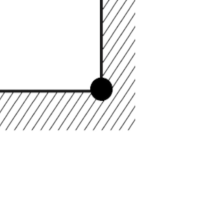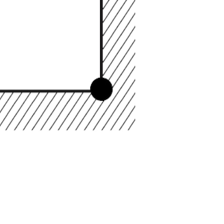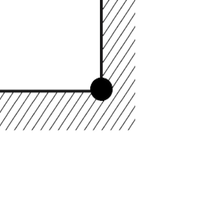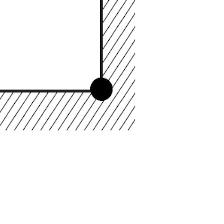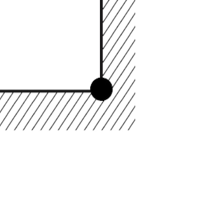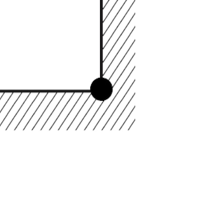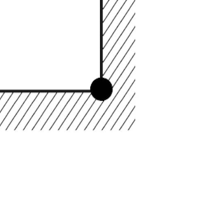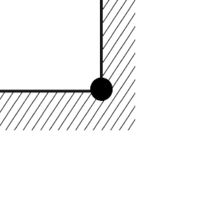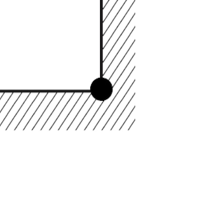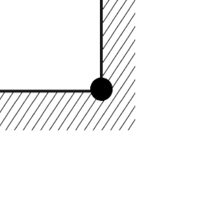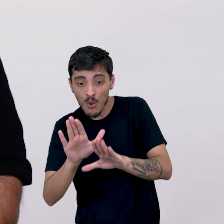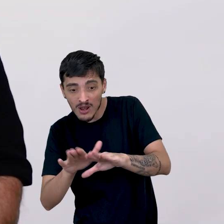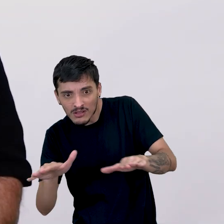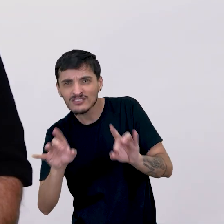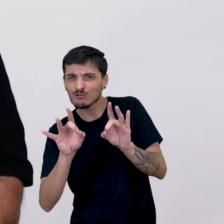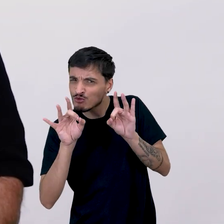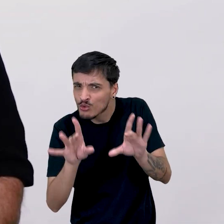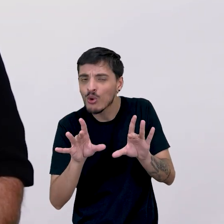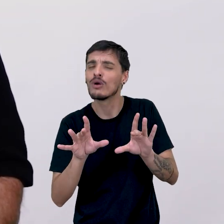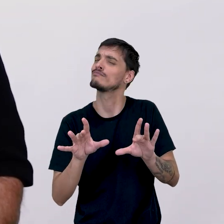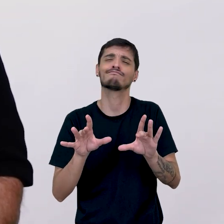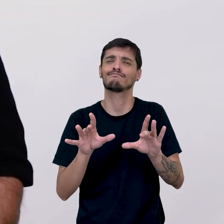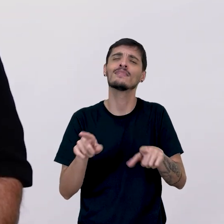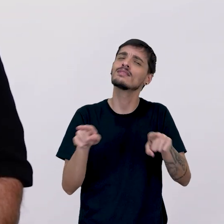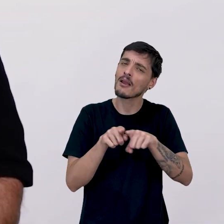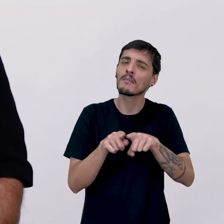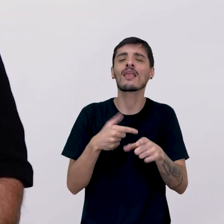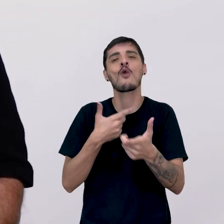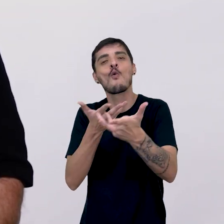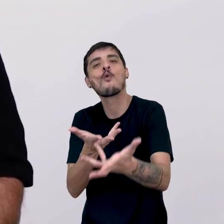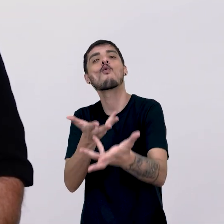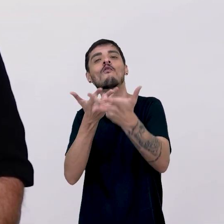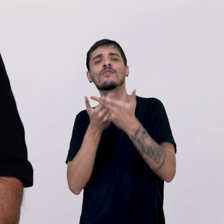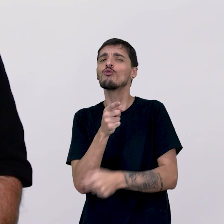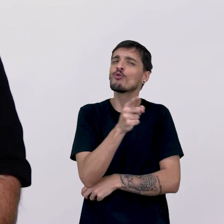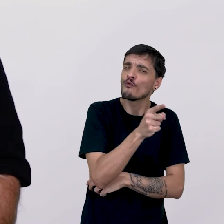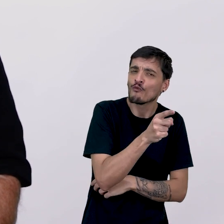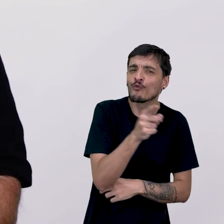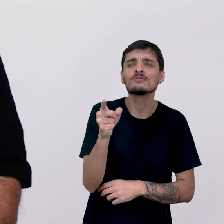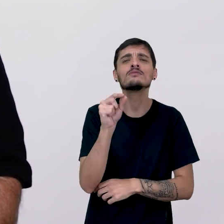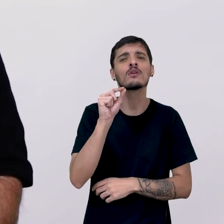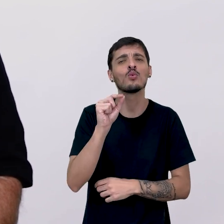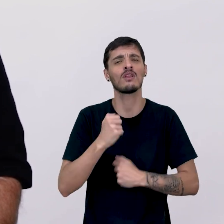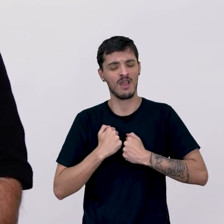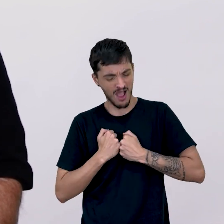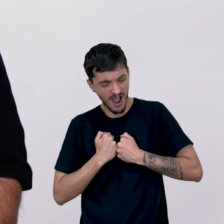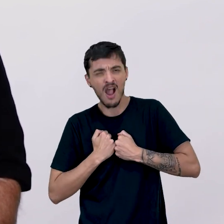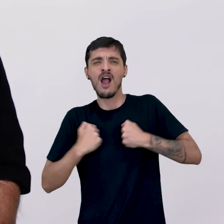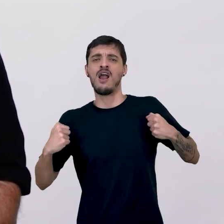exercício cotidiano, não é exclusivo da escola e tampouco da educação infantil. Fica aqui o convite para